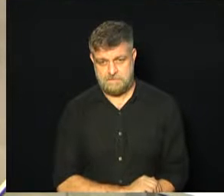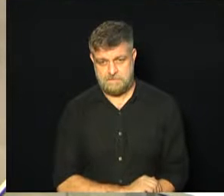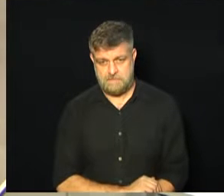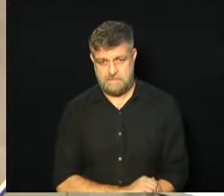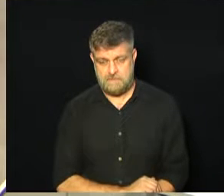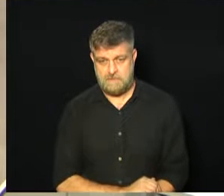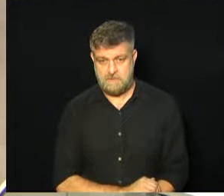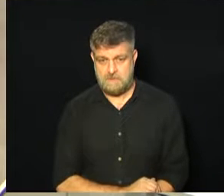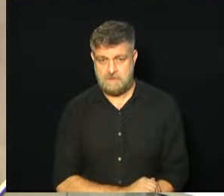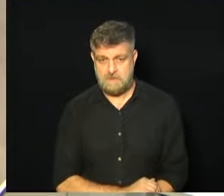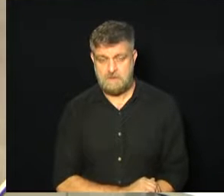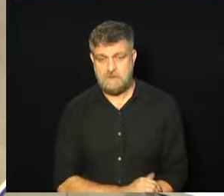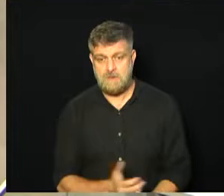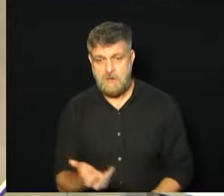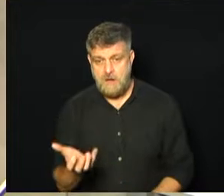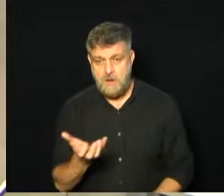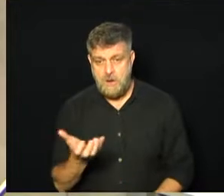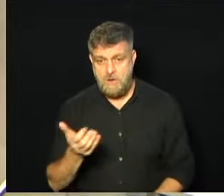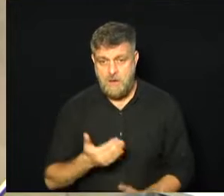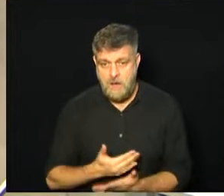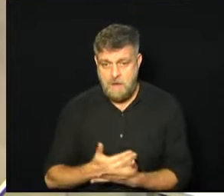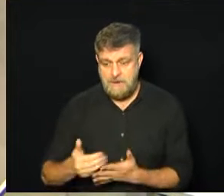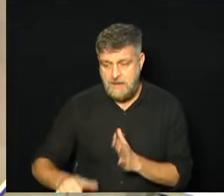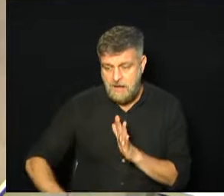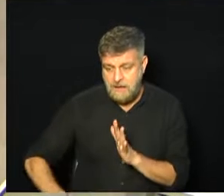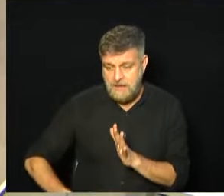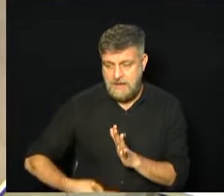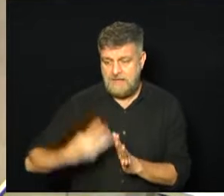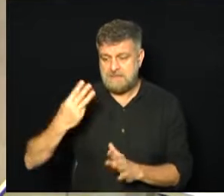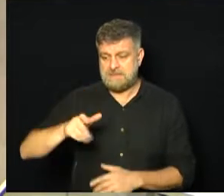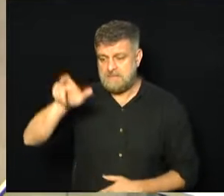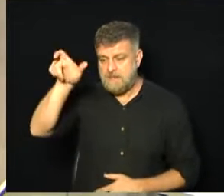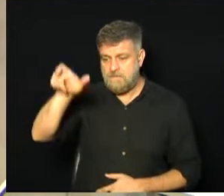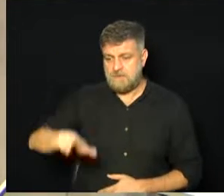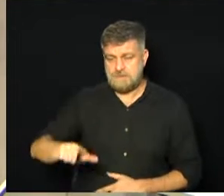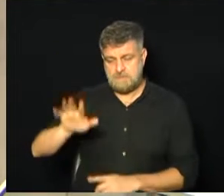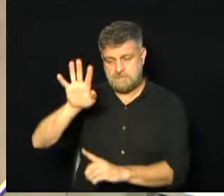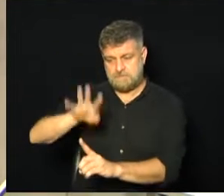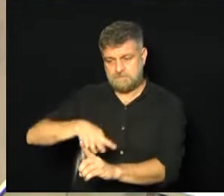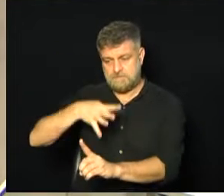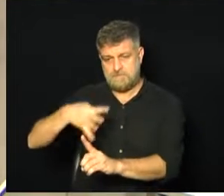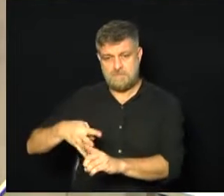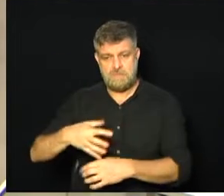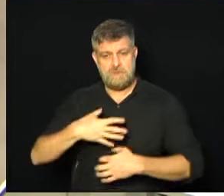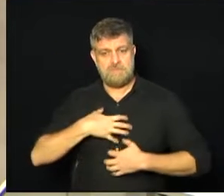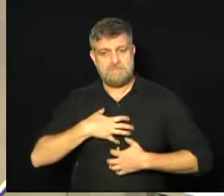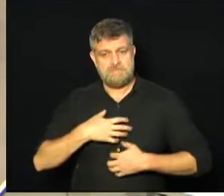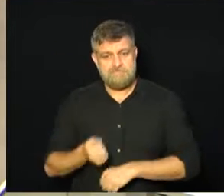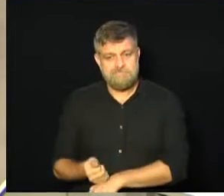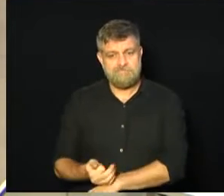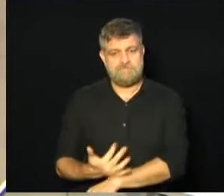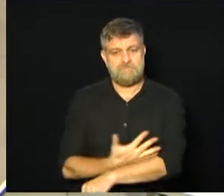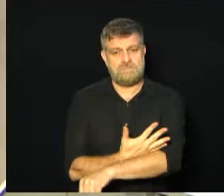E aqui eu quero iniciar o meu terceiro homenageado, que também me emociona bastante.